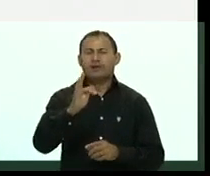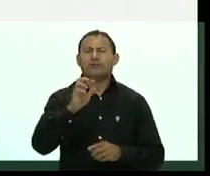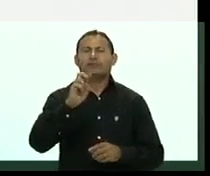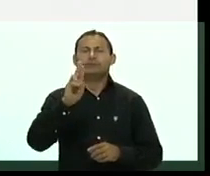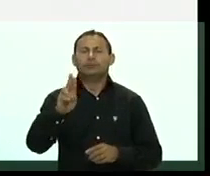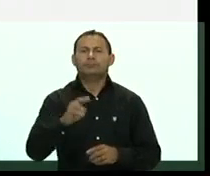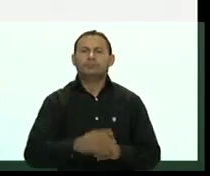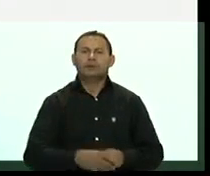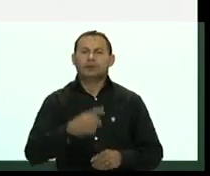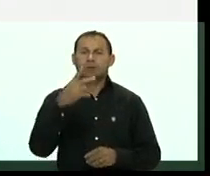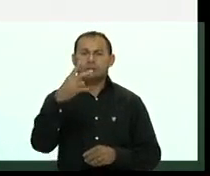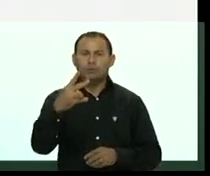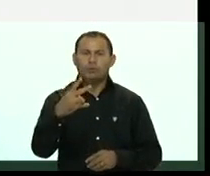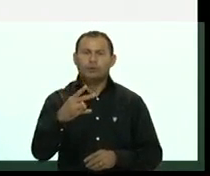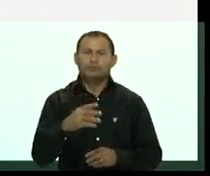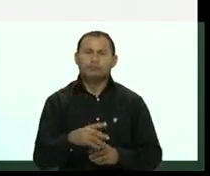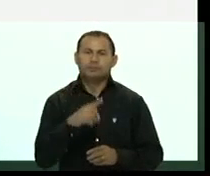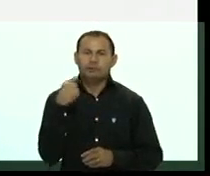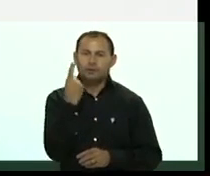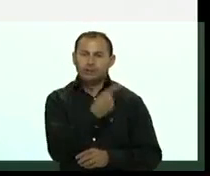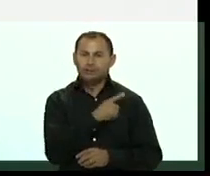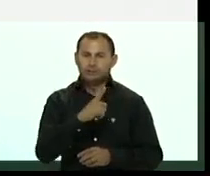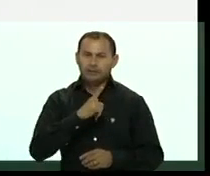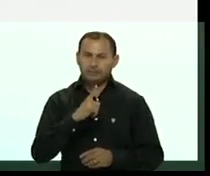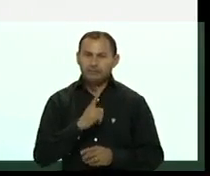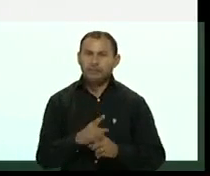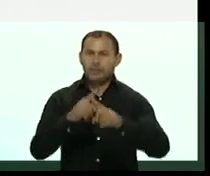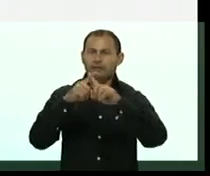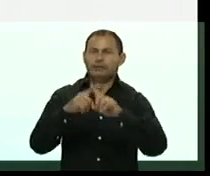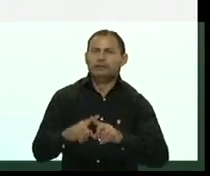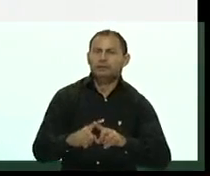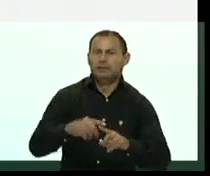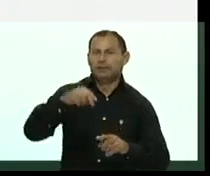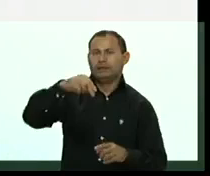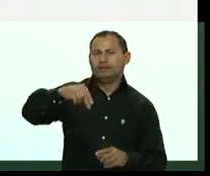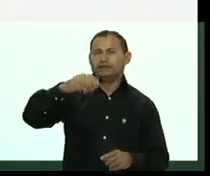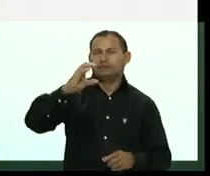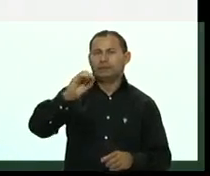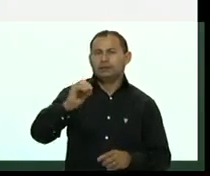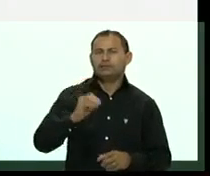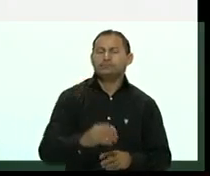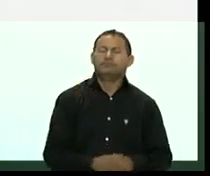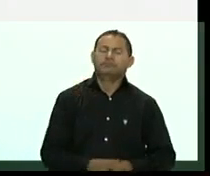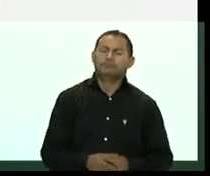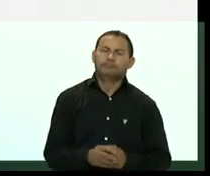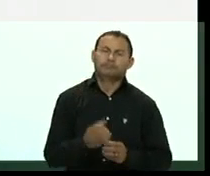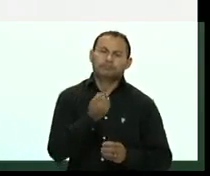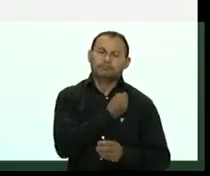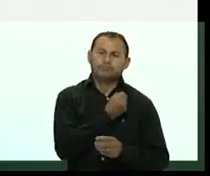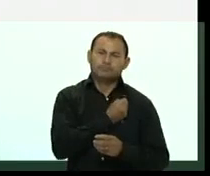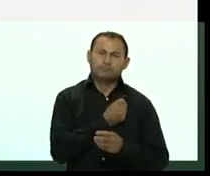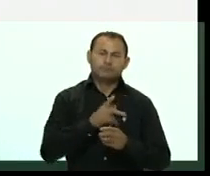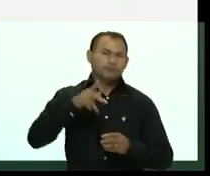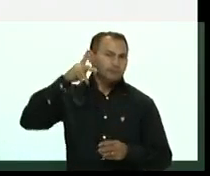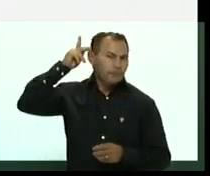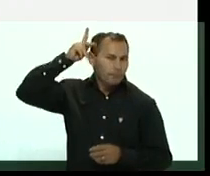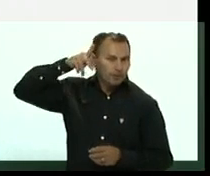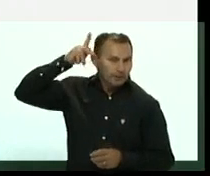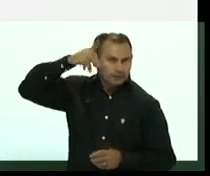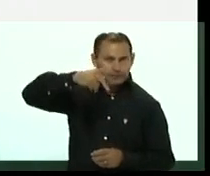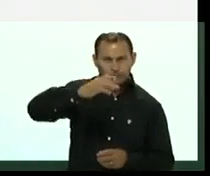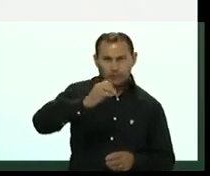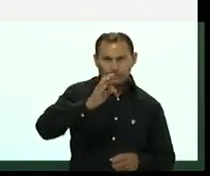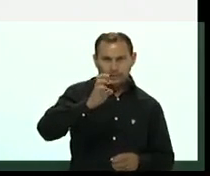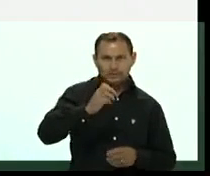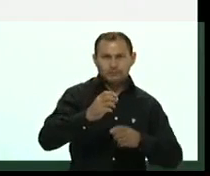1? 2, que é o que nós temos aqui, olha, vezes N0. Propriedade de potência.